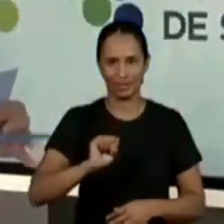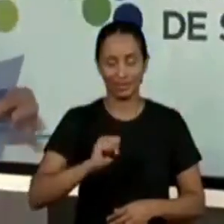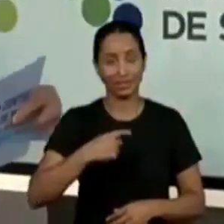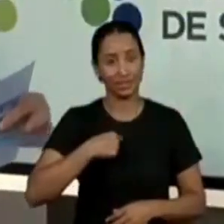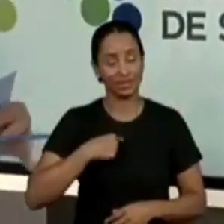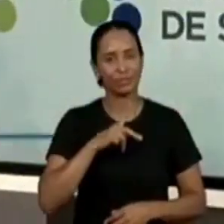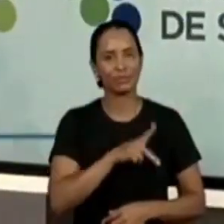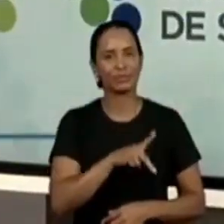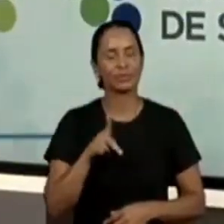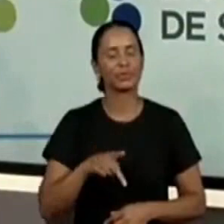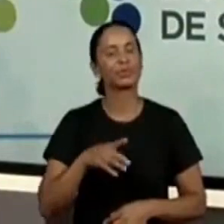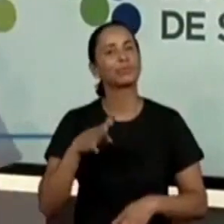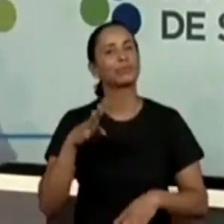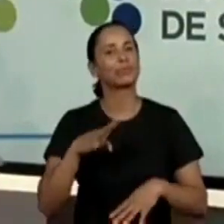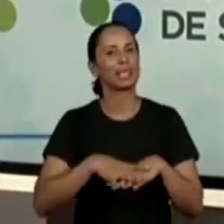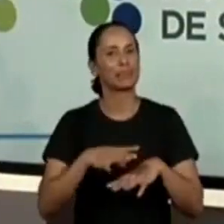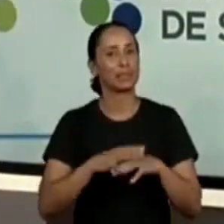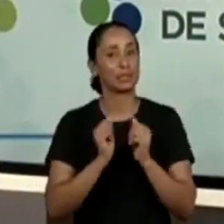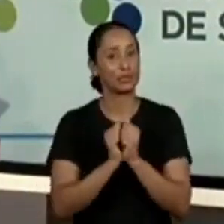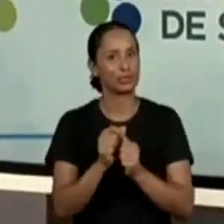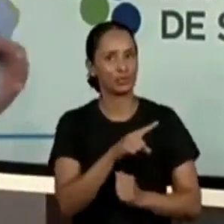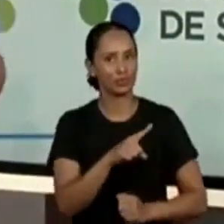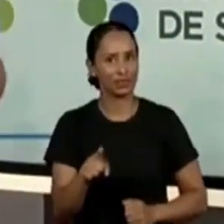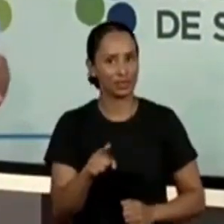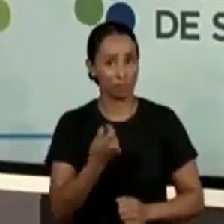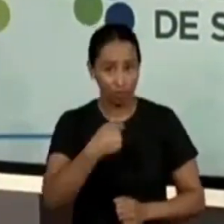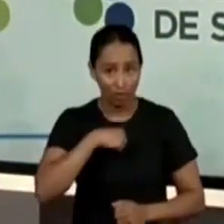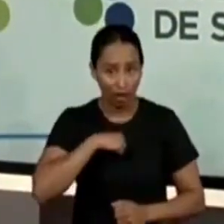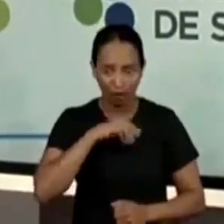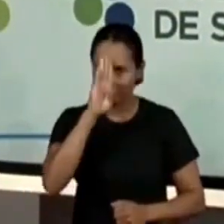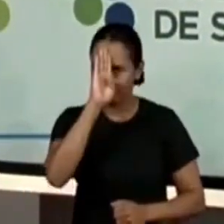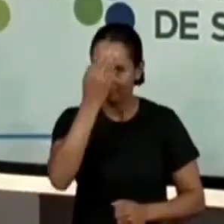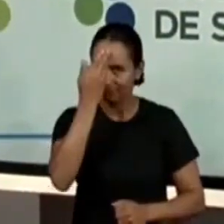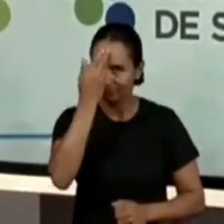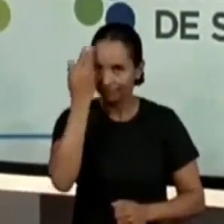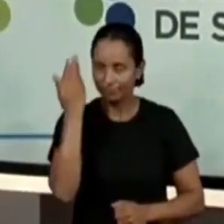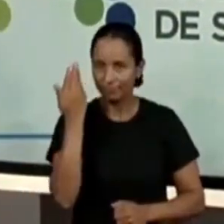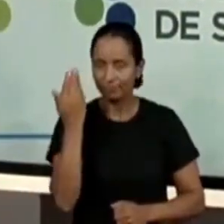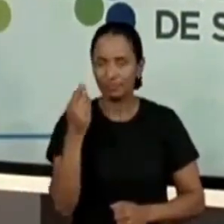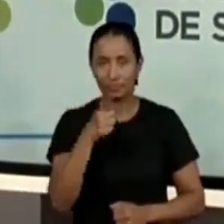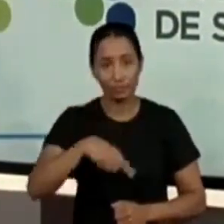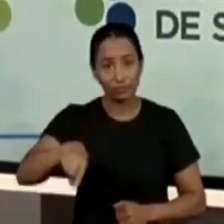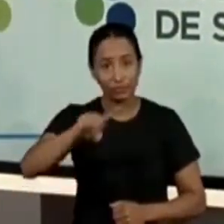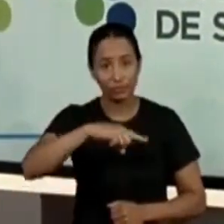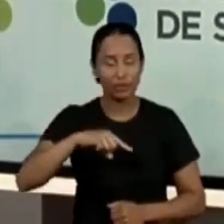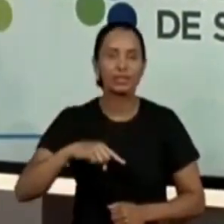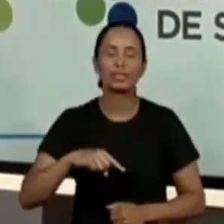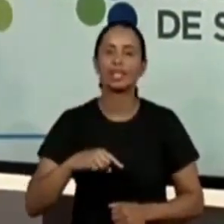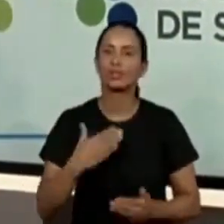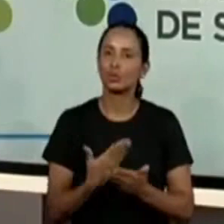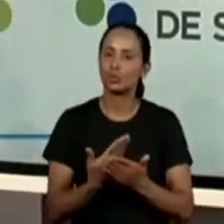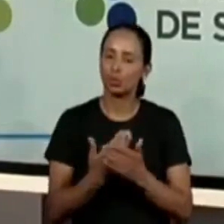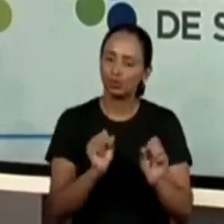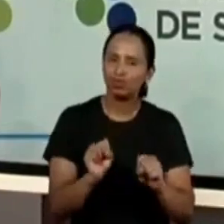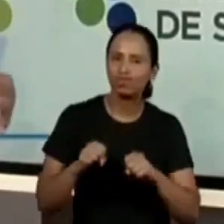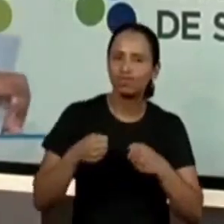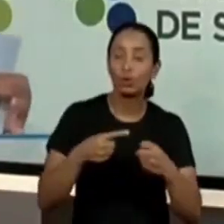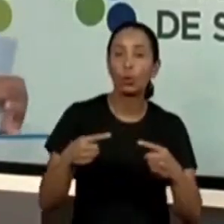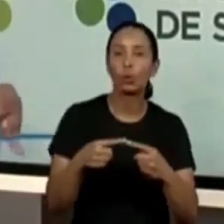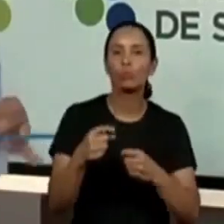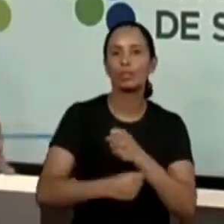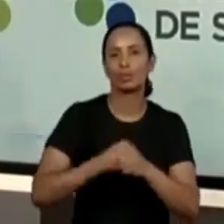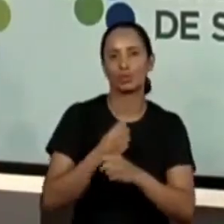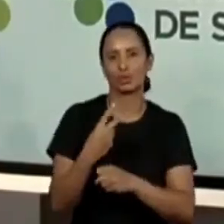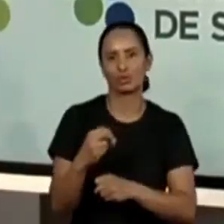eu vou continuar aí essa ideia da recuperação. Isso mesmo, estamos na recuperação aí relacionados a 2021,